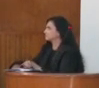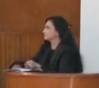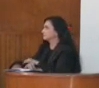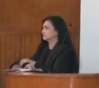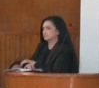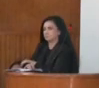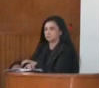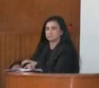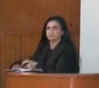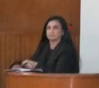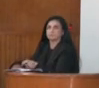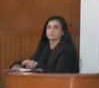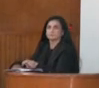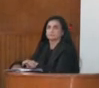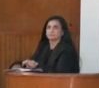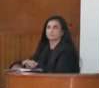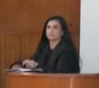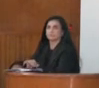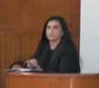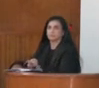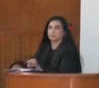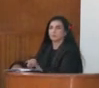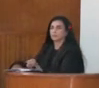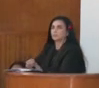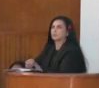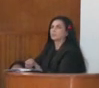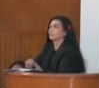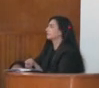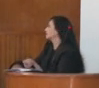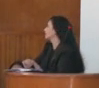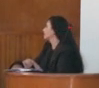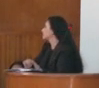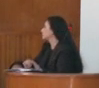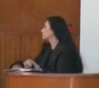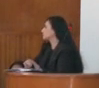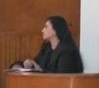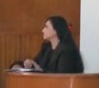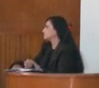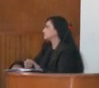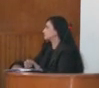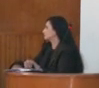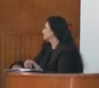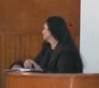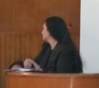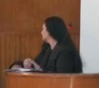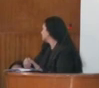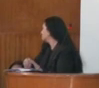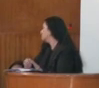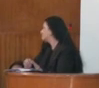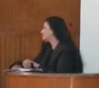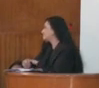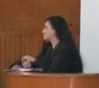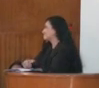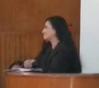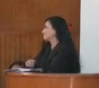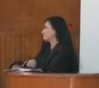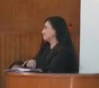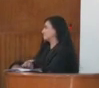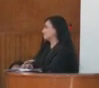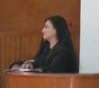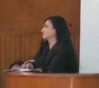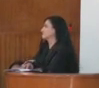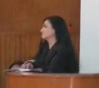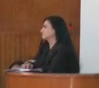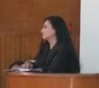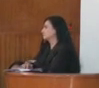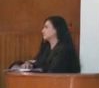de estar na Secretaria de Assistência Social, porque suga muita gente emocionalmente.